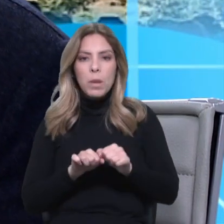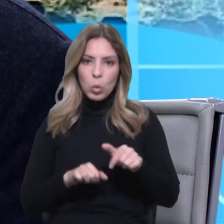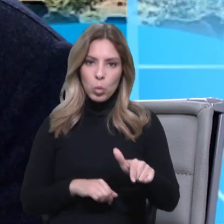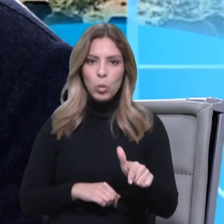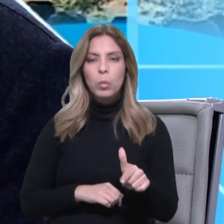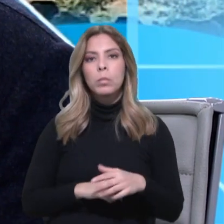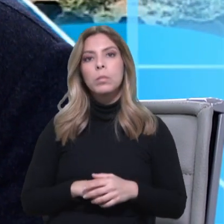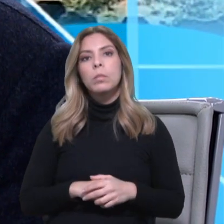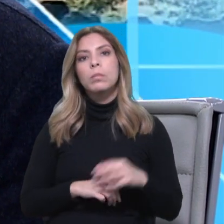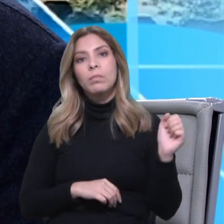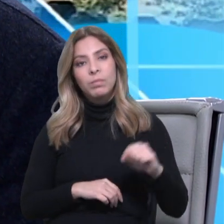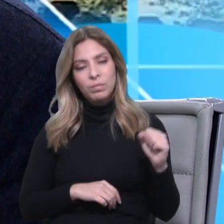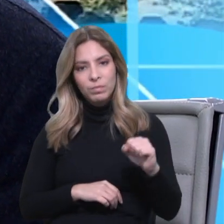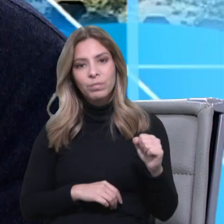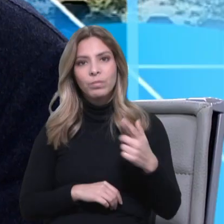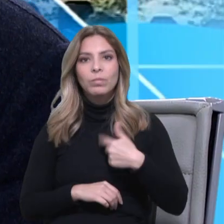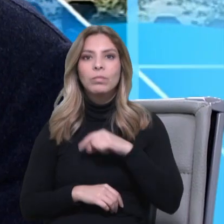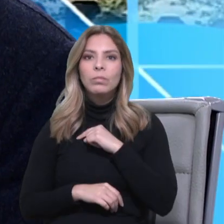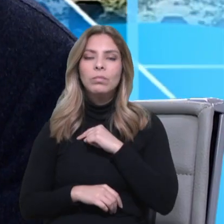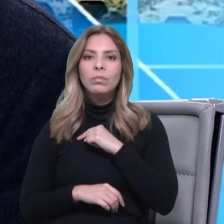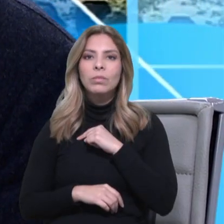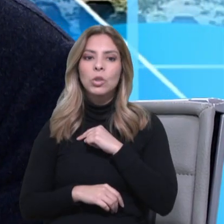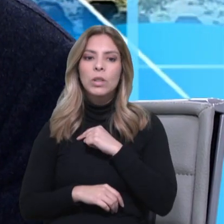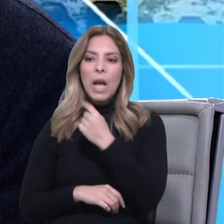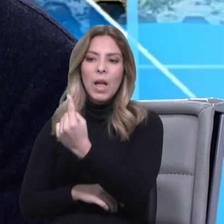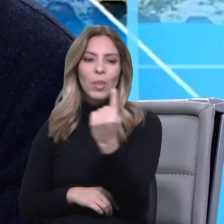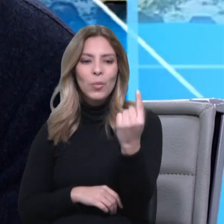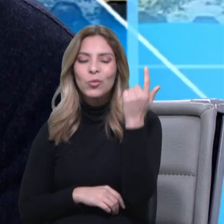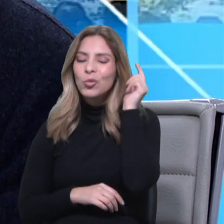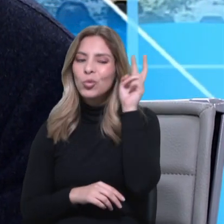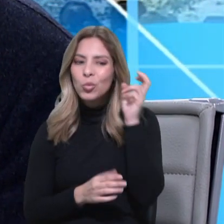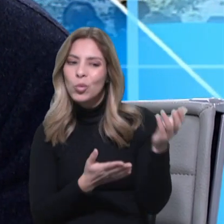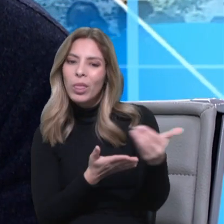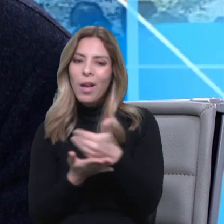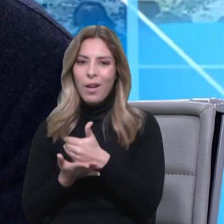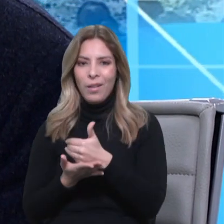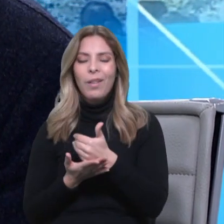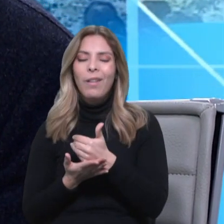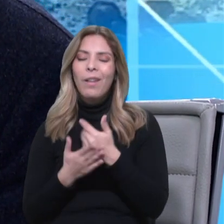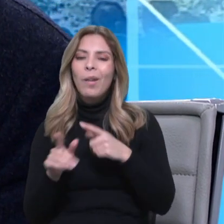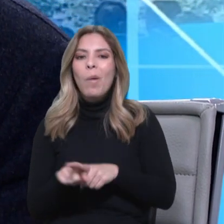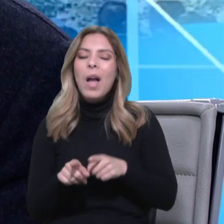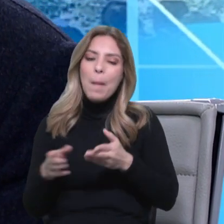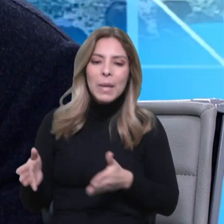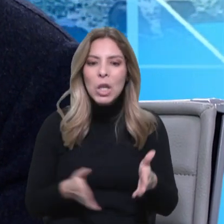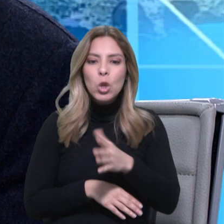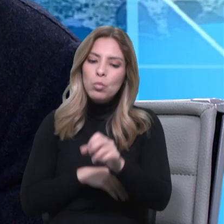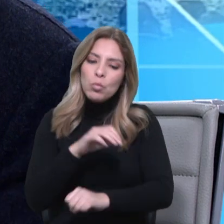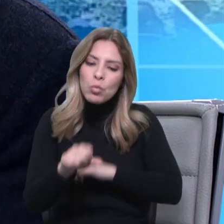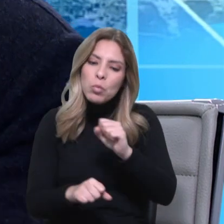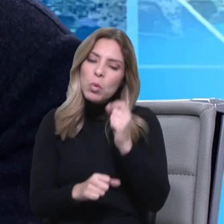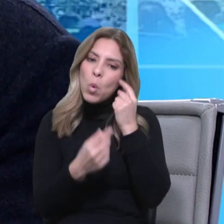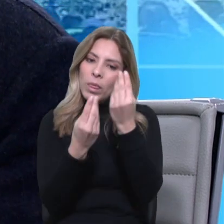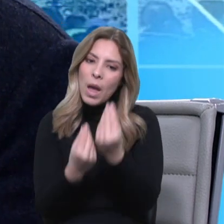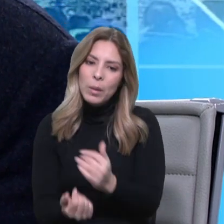tentamos, de facto, escutar cada um, não é? Escutar cada um significa fazer este caminho empático de viver a realidade do outro, no fundo, de calçar